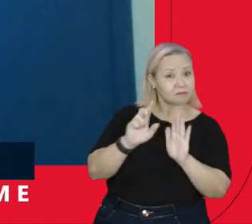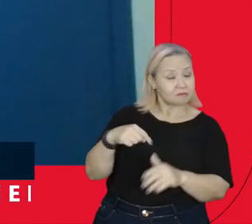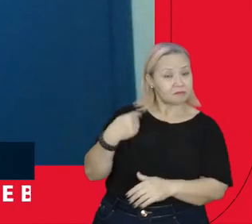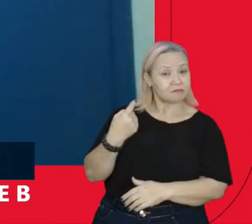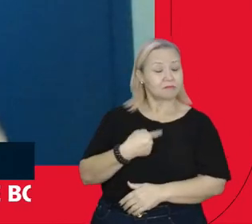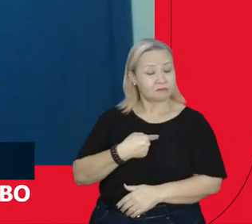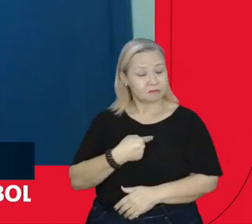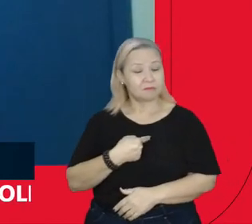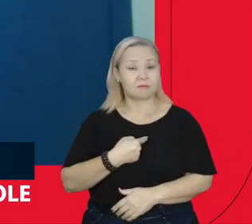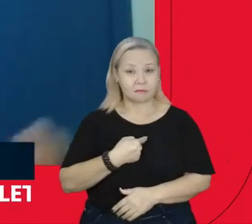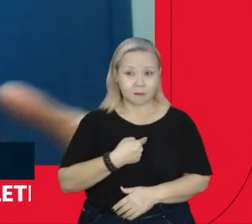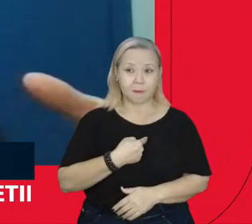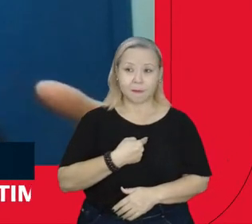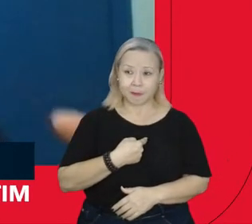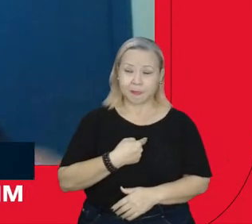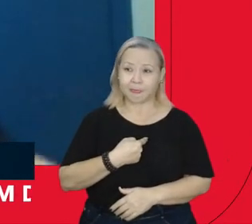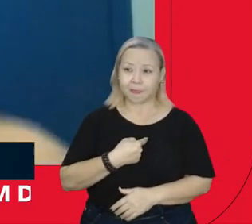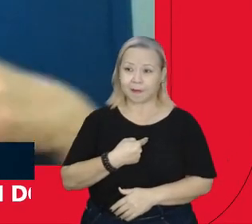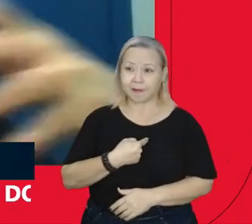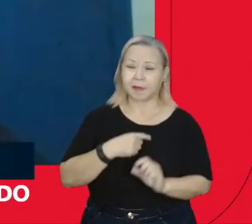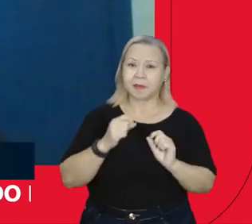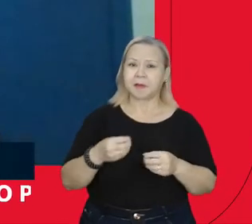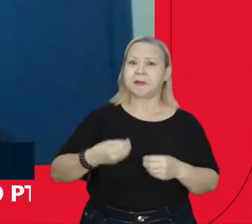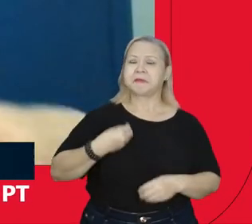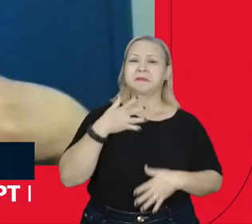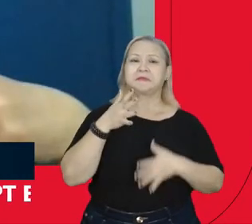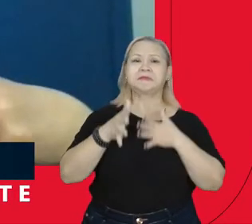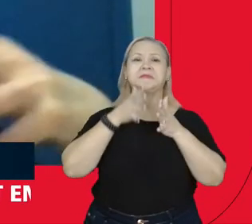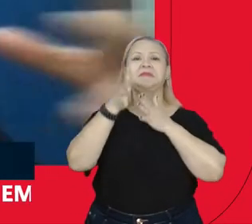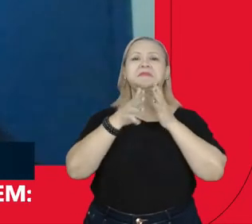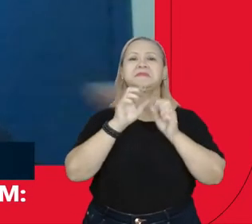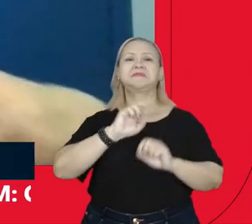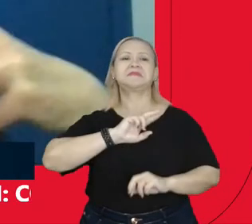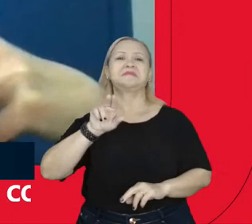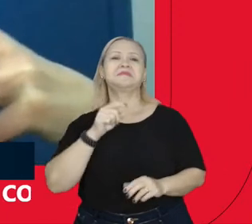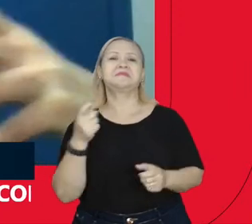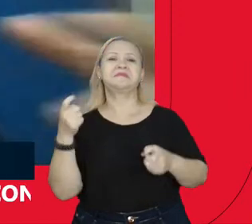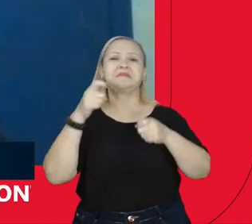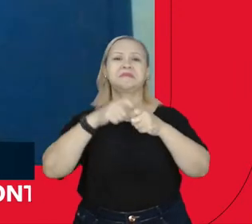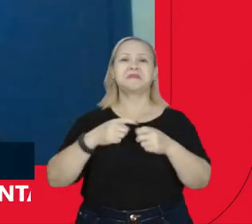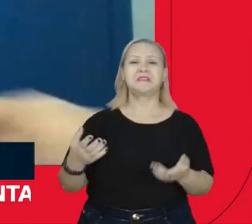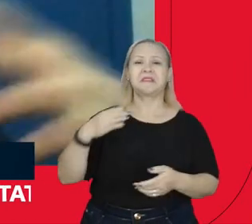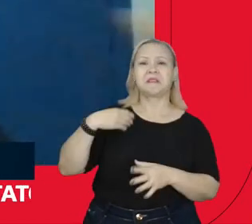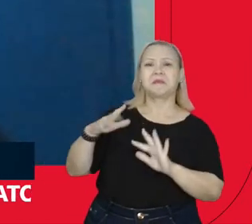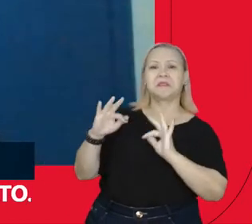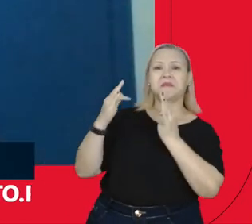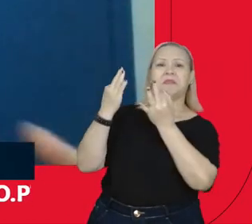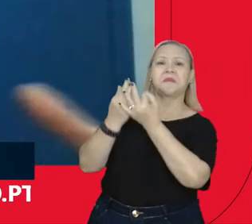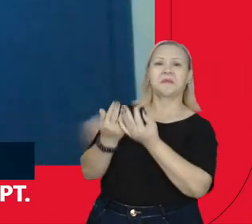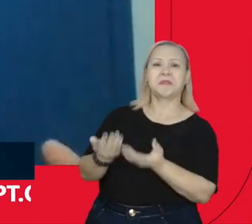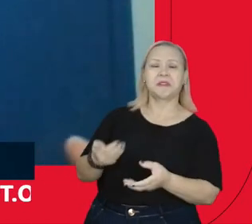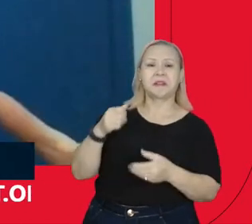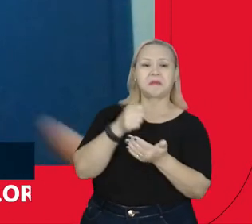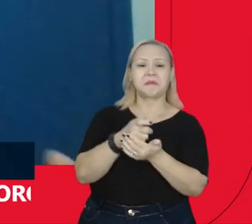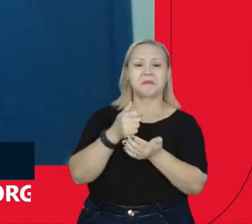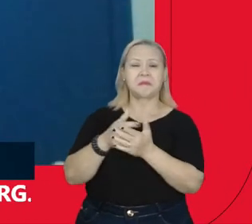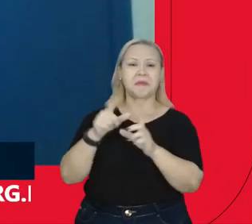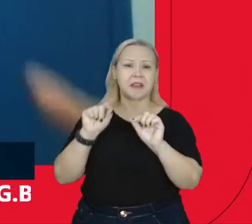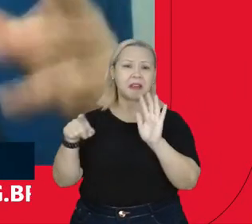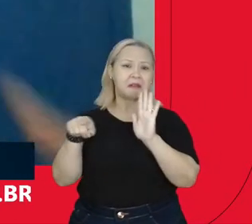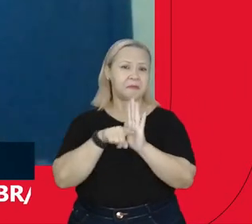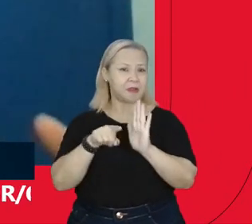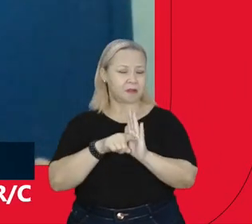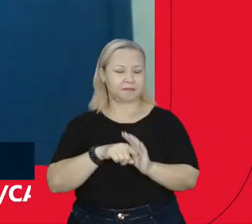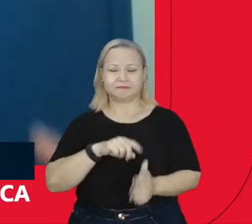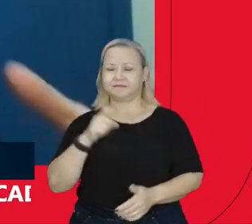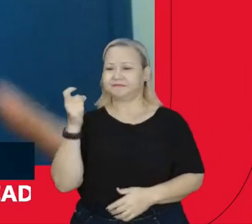nós... Eles estão dizendo, ah, não, vai voltar o Bolsa Família, eles vão voltar a pagar menos. Não é verdade.